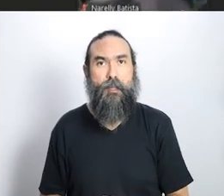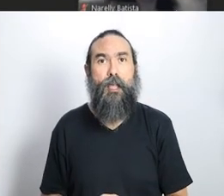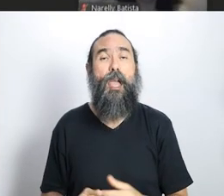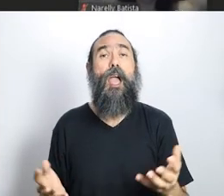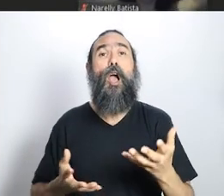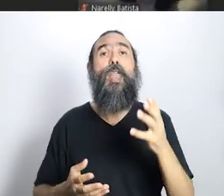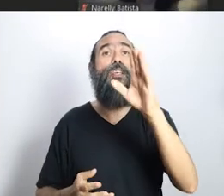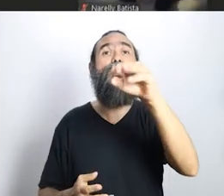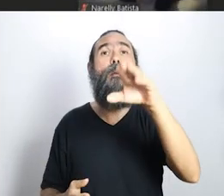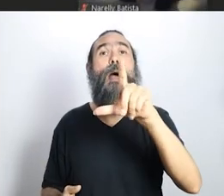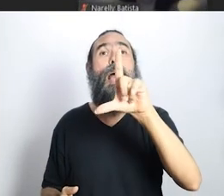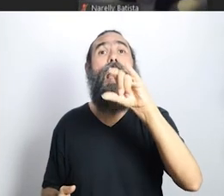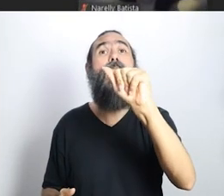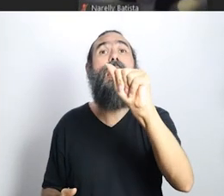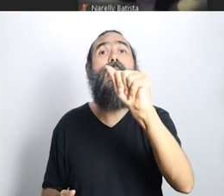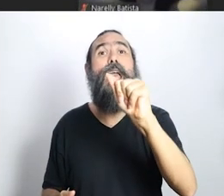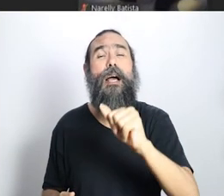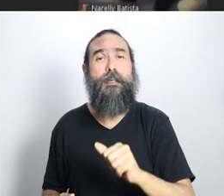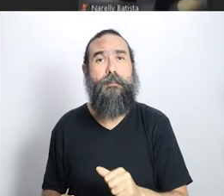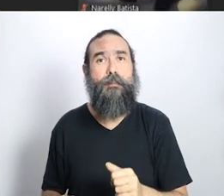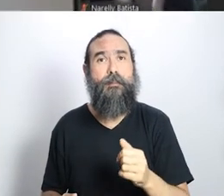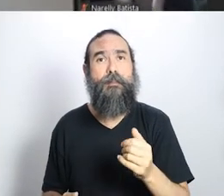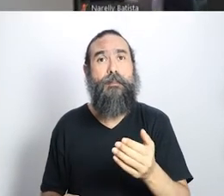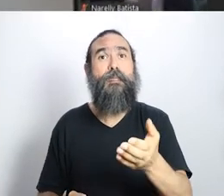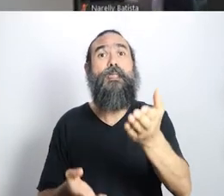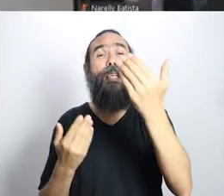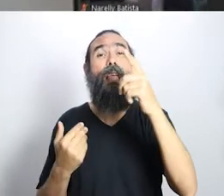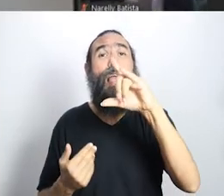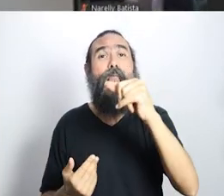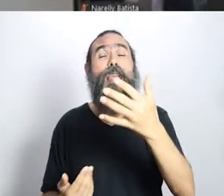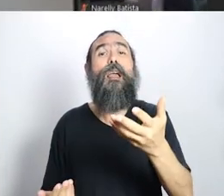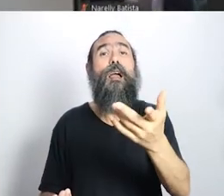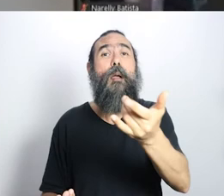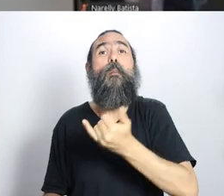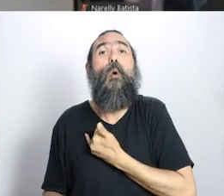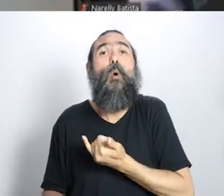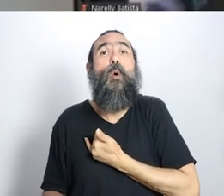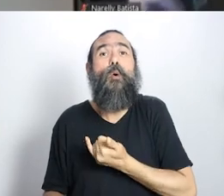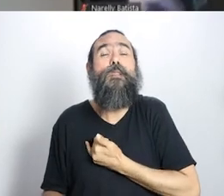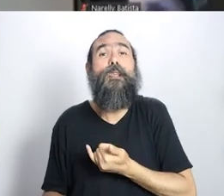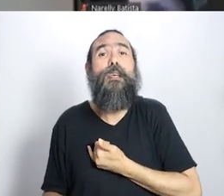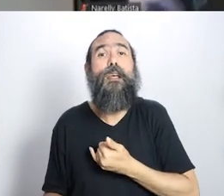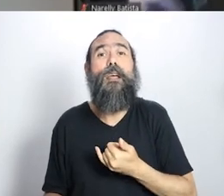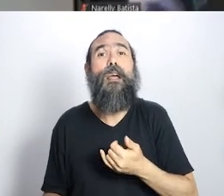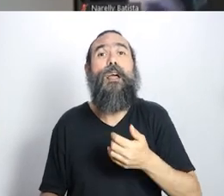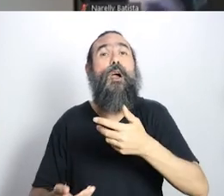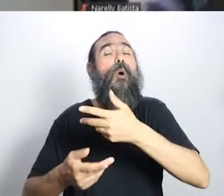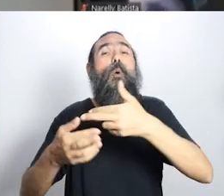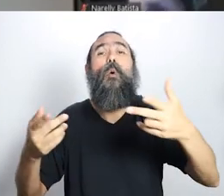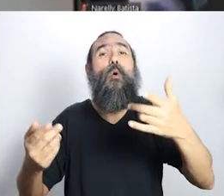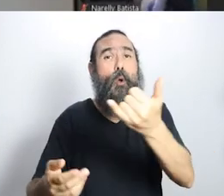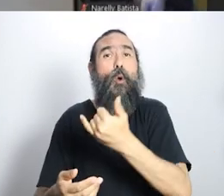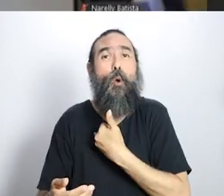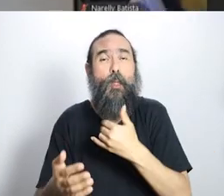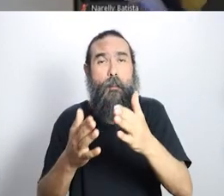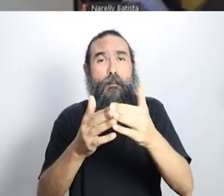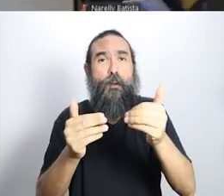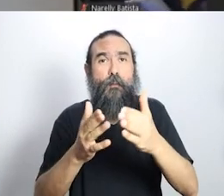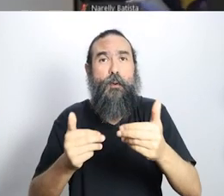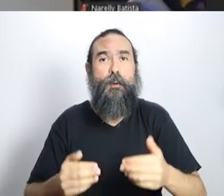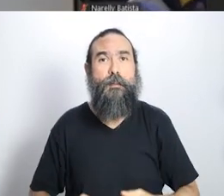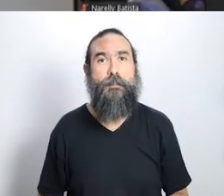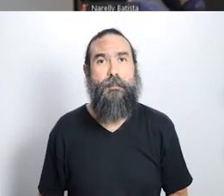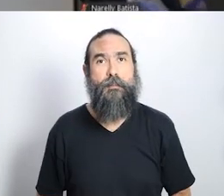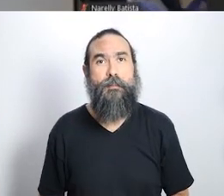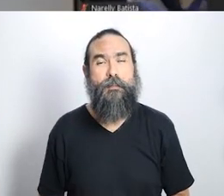Obrigado. Lia de Itamaracá, me diga de Itamaracá, os ventos que trazem, né, a notícia que o vento traz para a gente, por